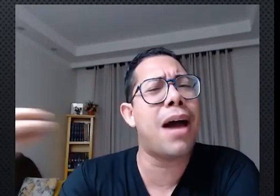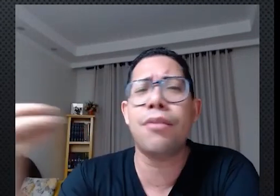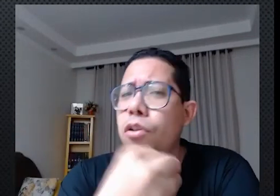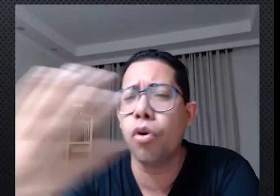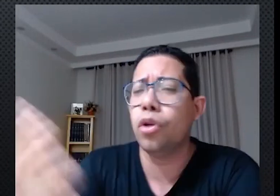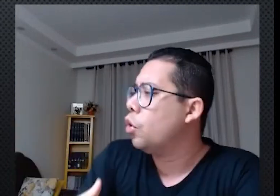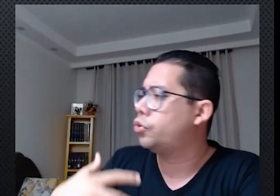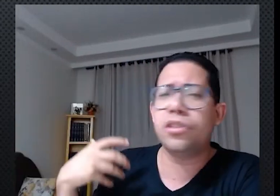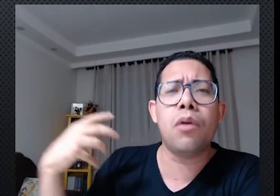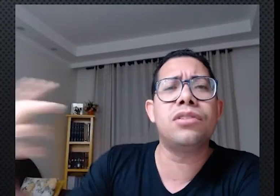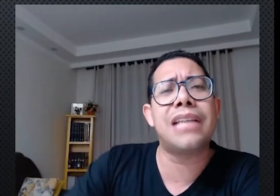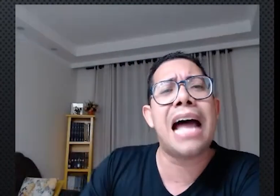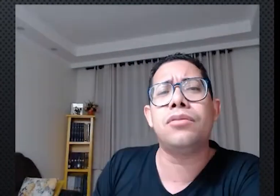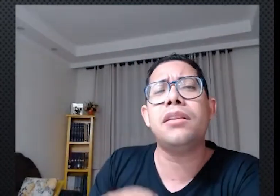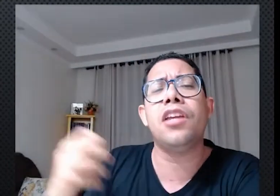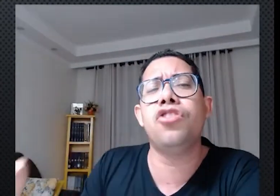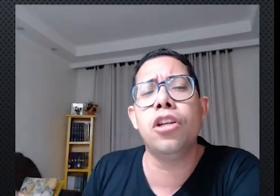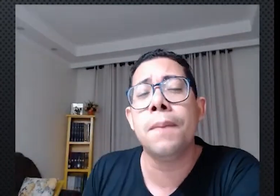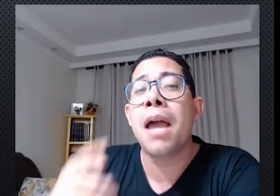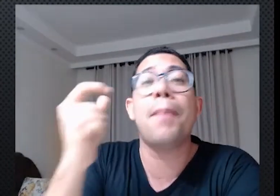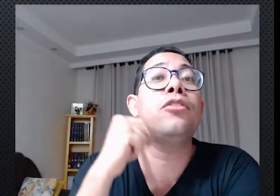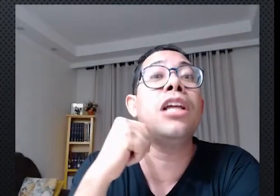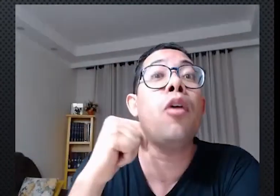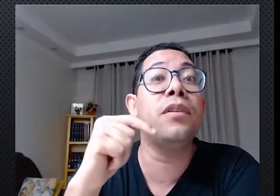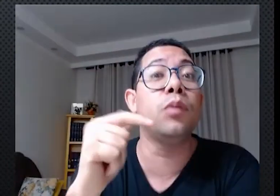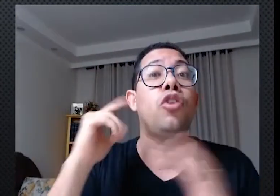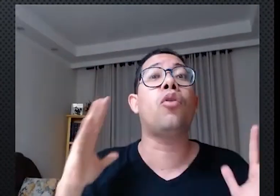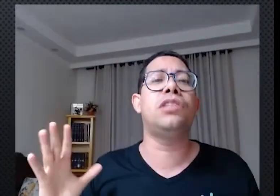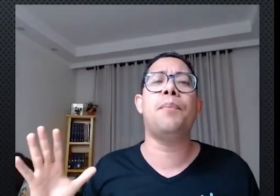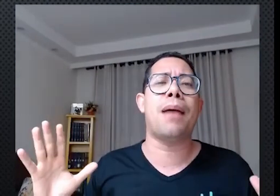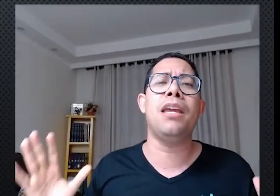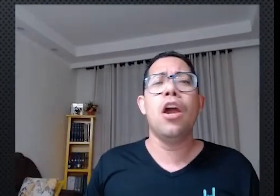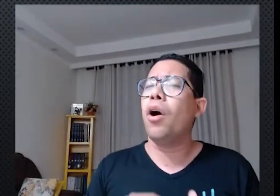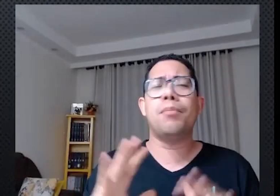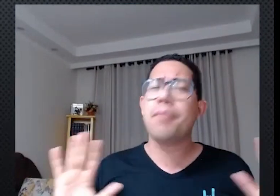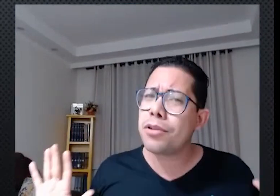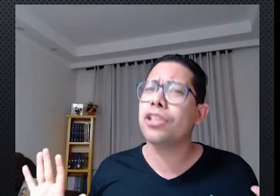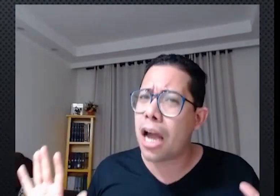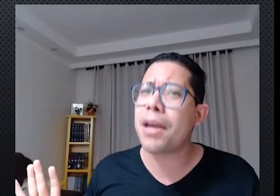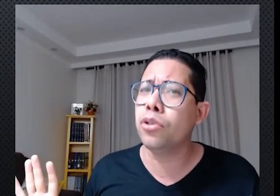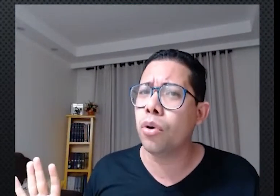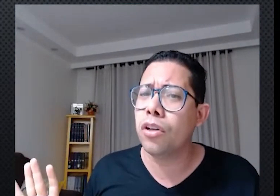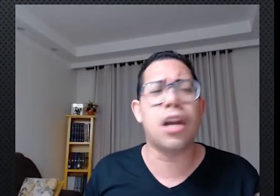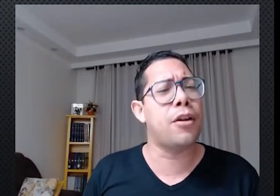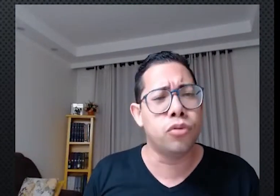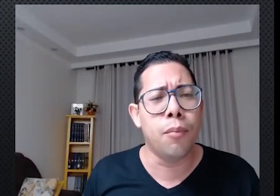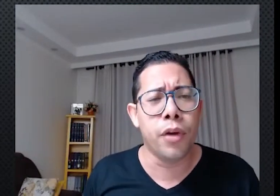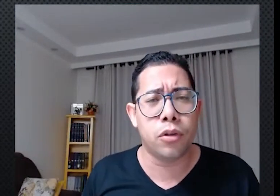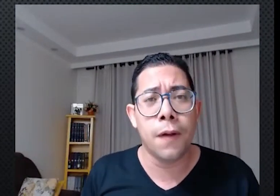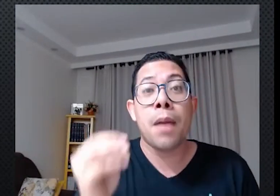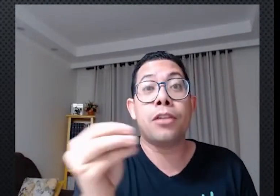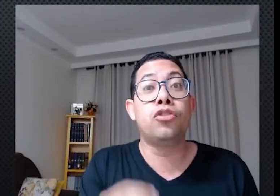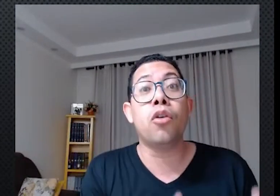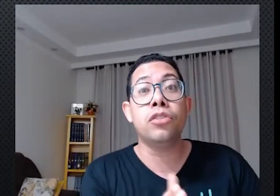nível maravilhoso, os surdos têm gostado, têm entendido. Mas, pastor, sabe o que eu preciso? Se o senhor conseguir para mim, olha, mas já me ajudou